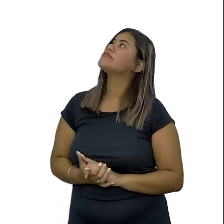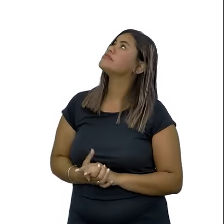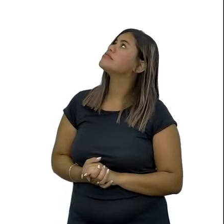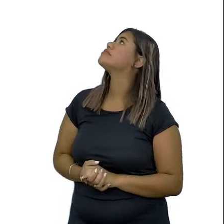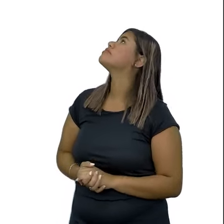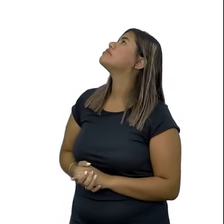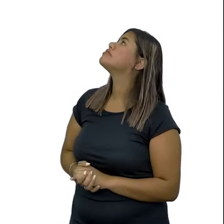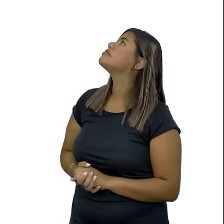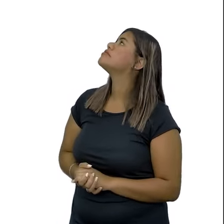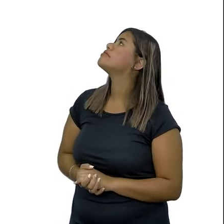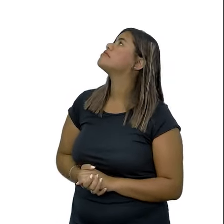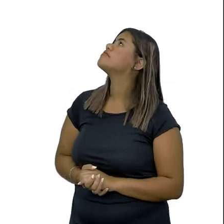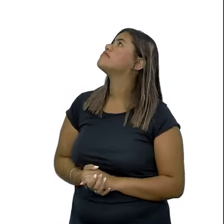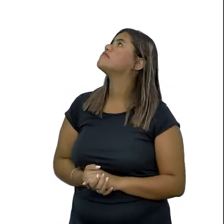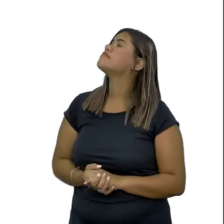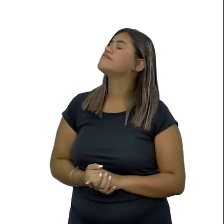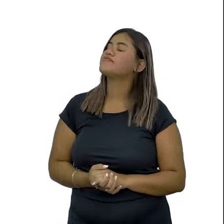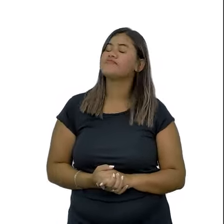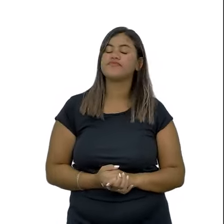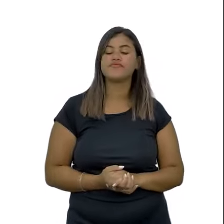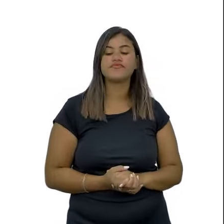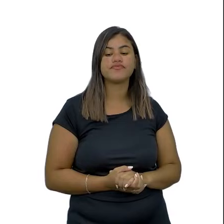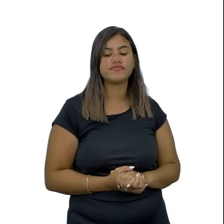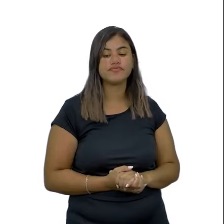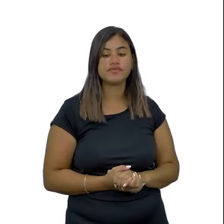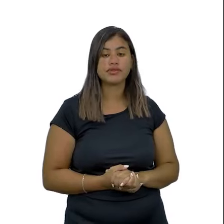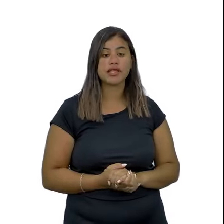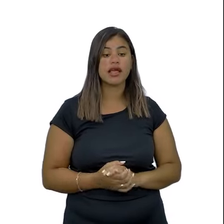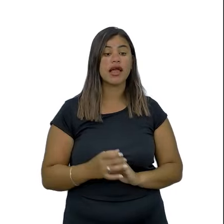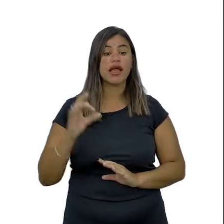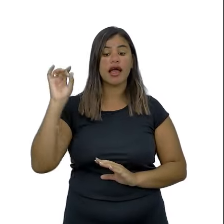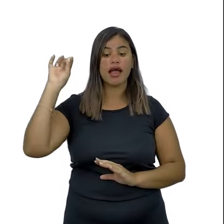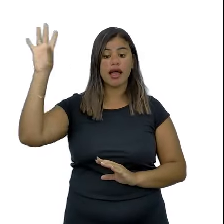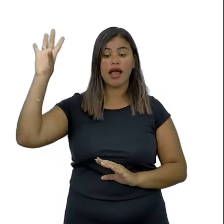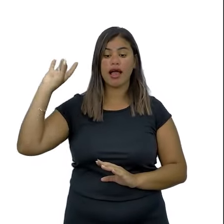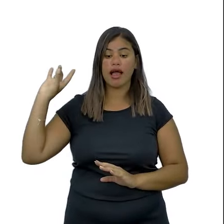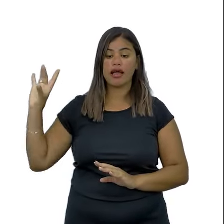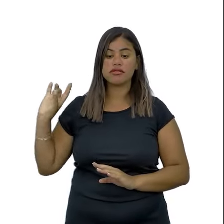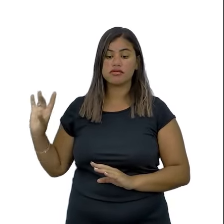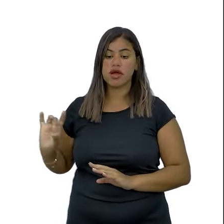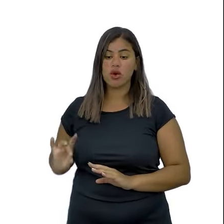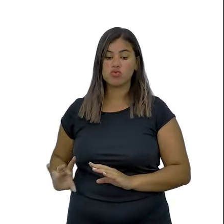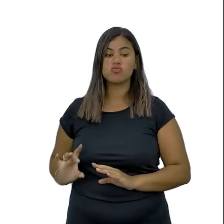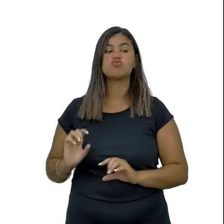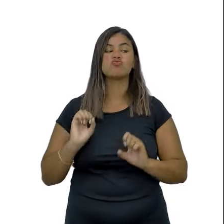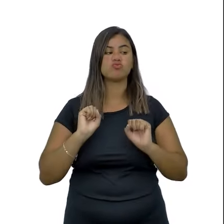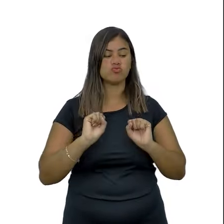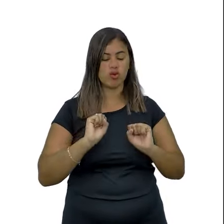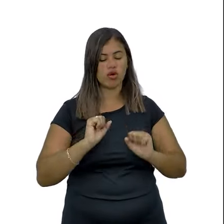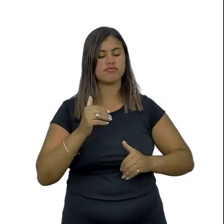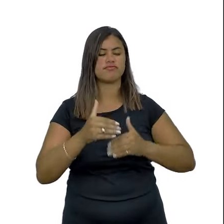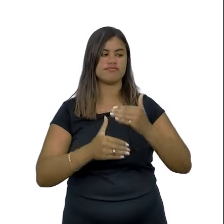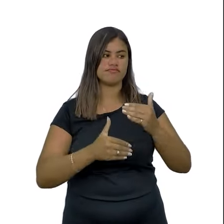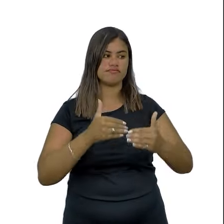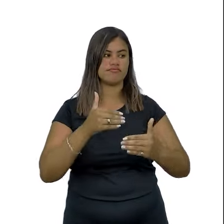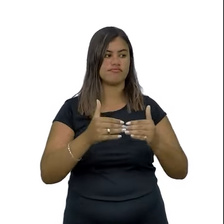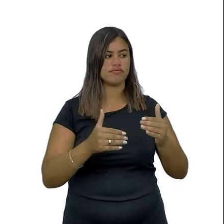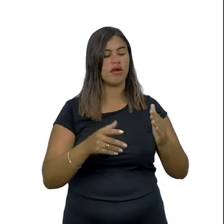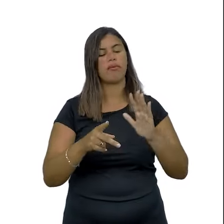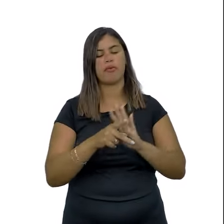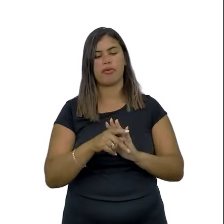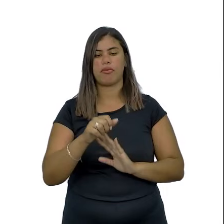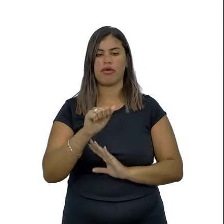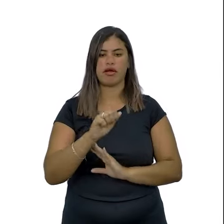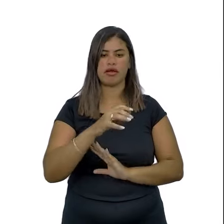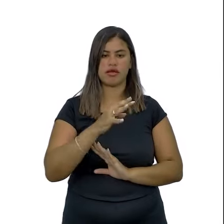um desses aspectos, eles podem ser tratados no momento do desdobramento, na TPC,